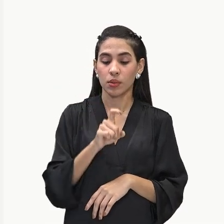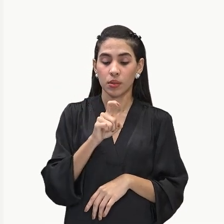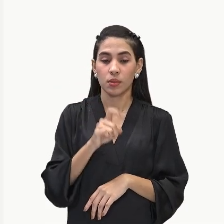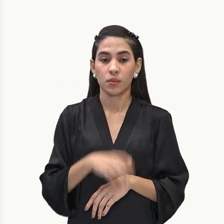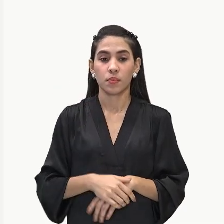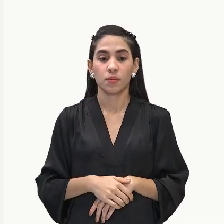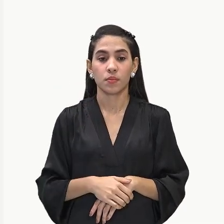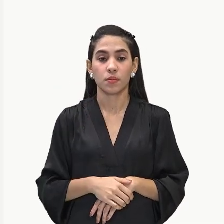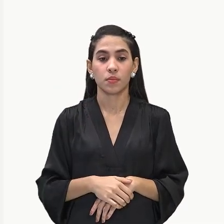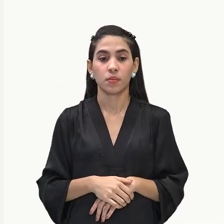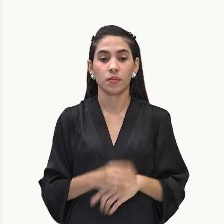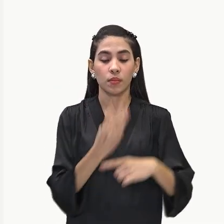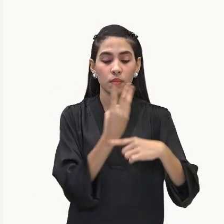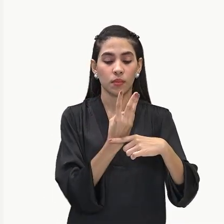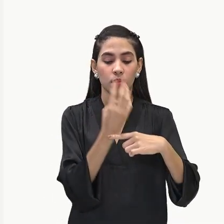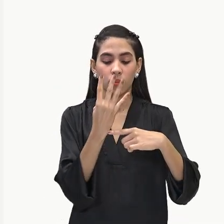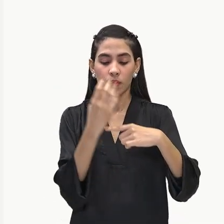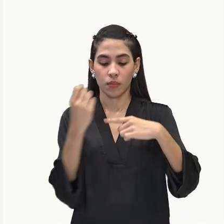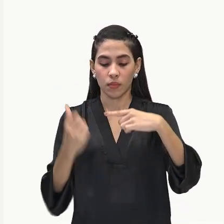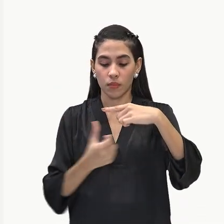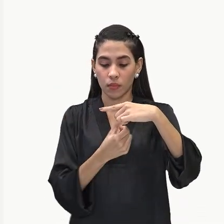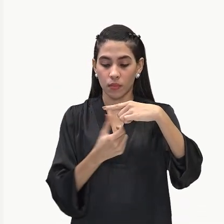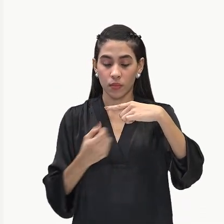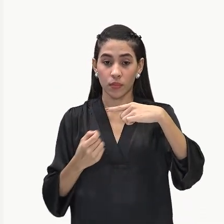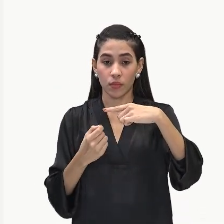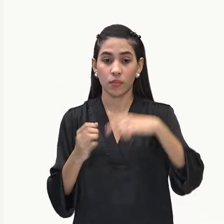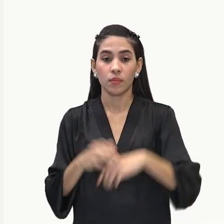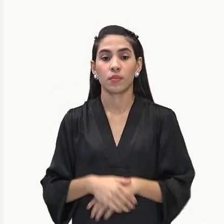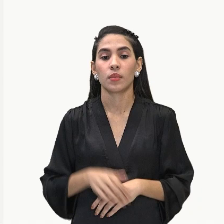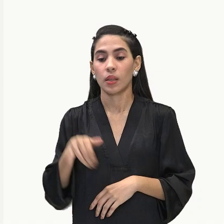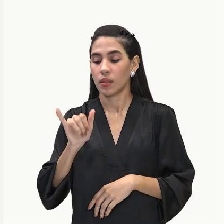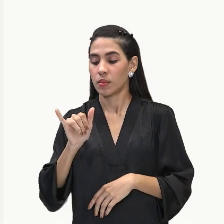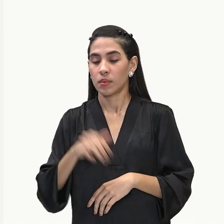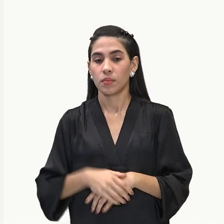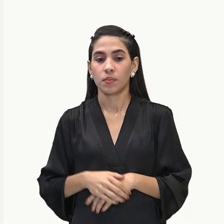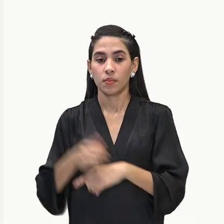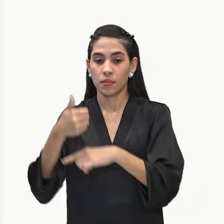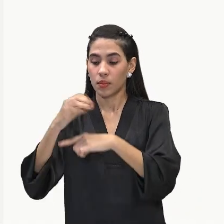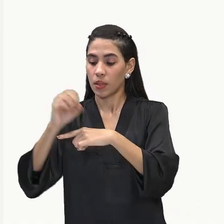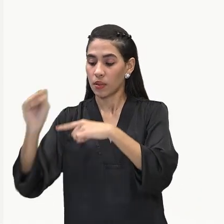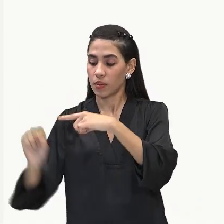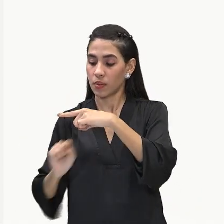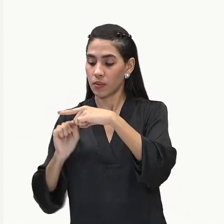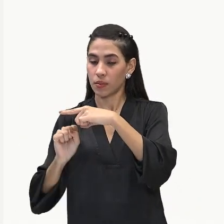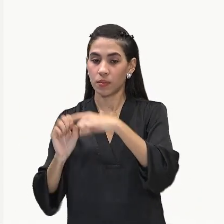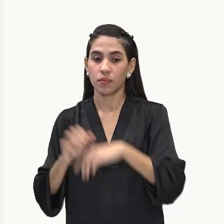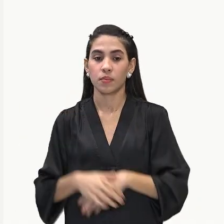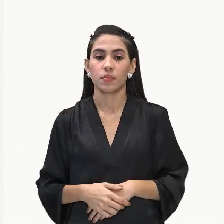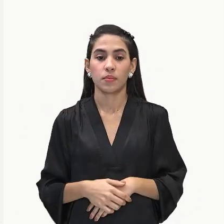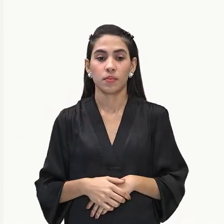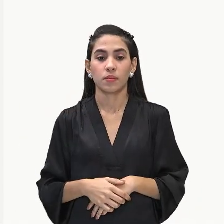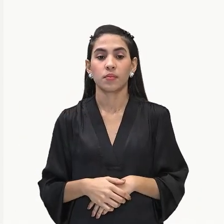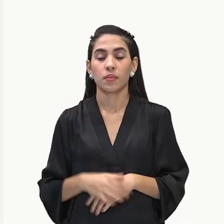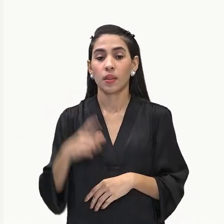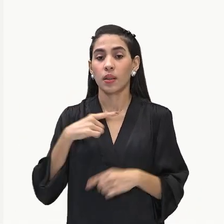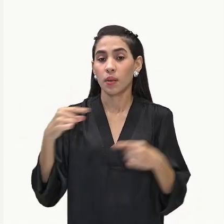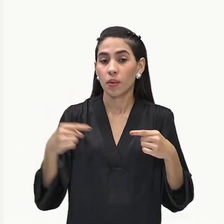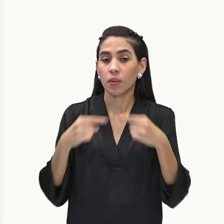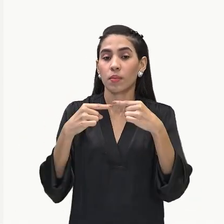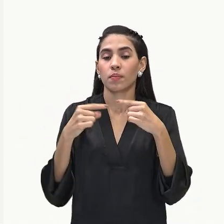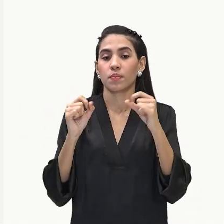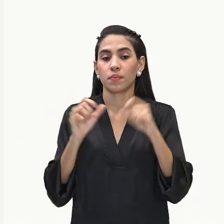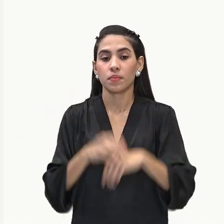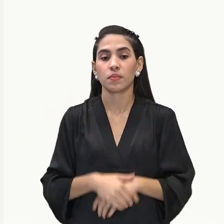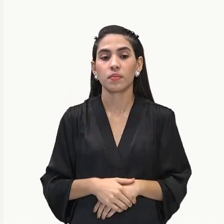é 34 sobre 16 e que o valor do y, 10 sobre 8, e eles compõem quem?